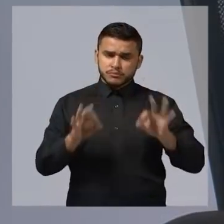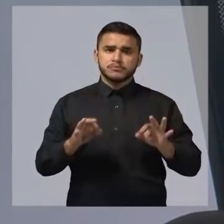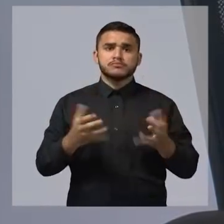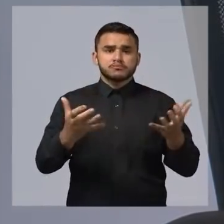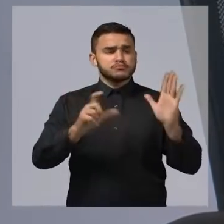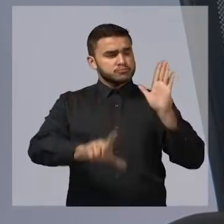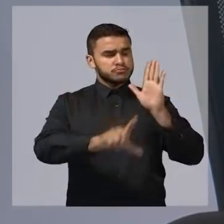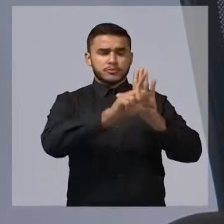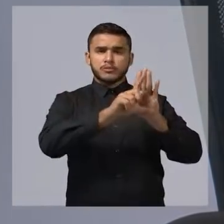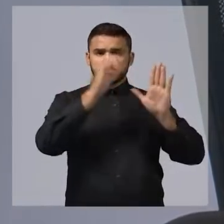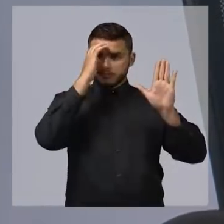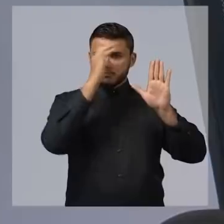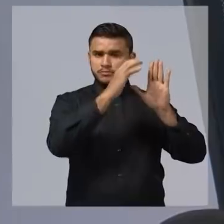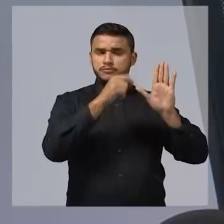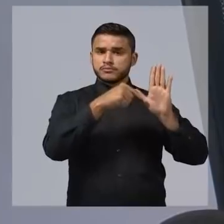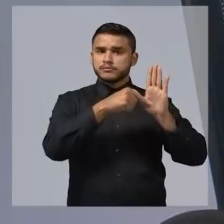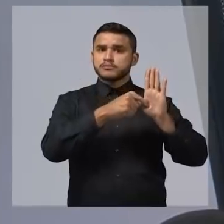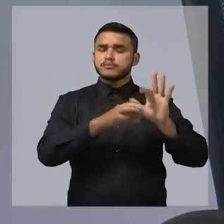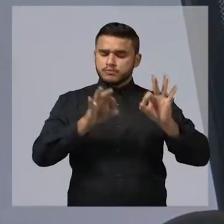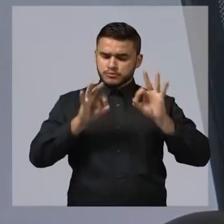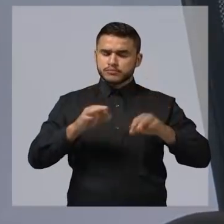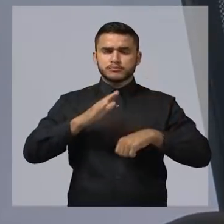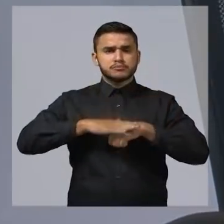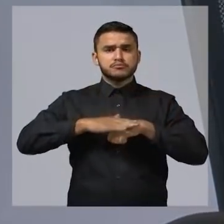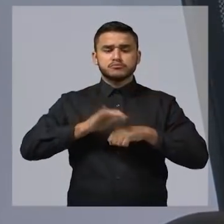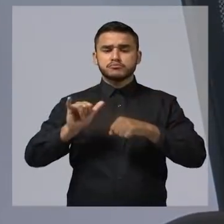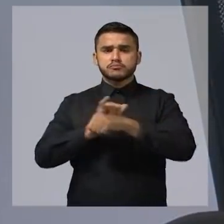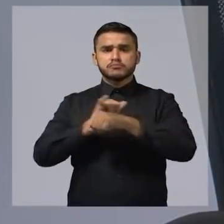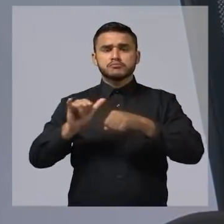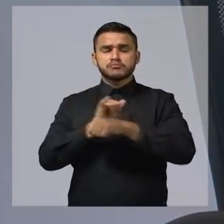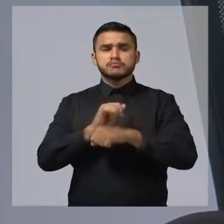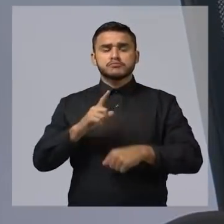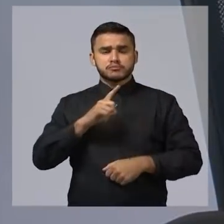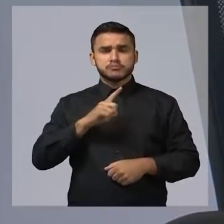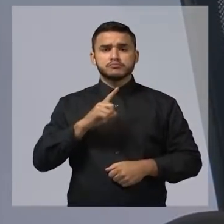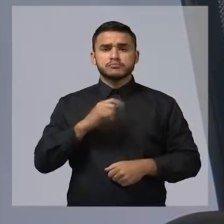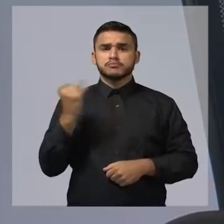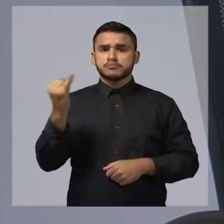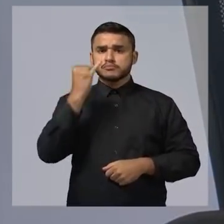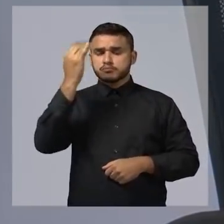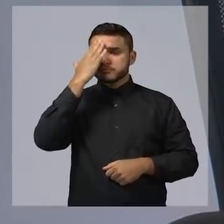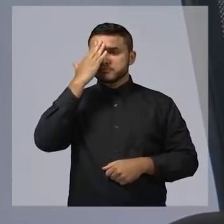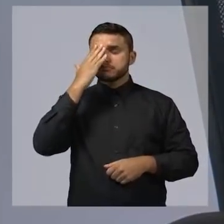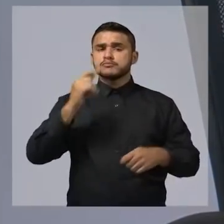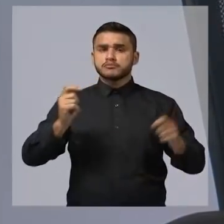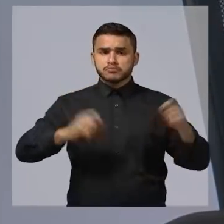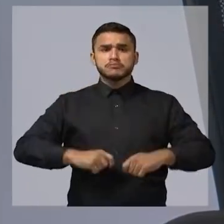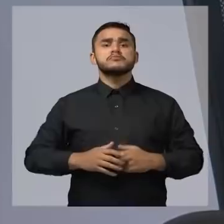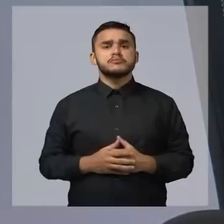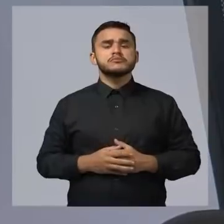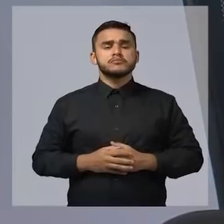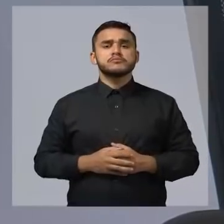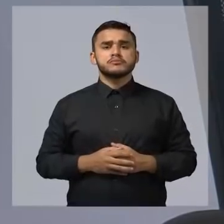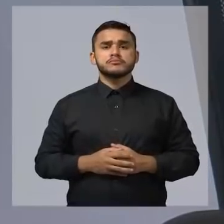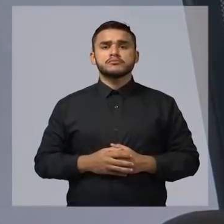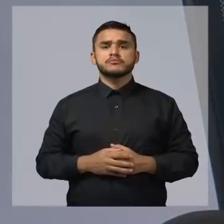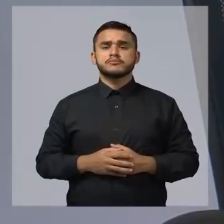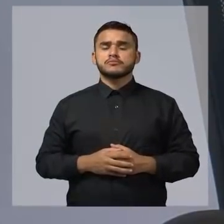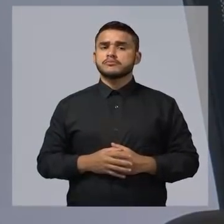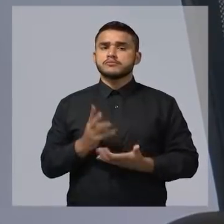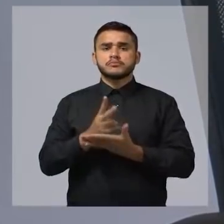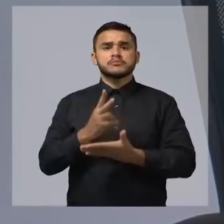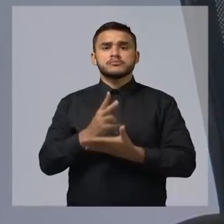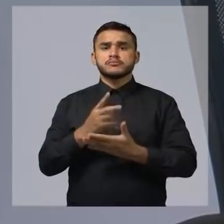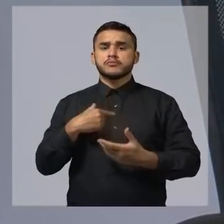lei, implantar doutrina, implantar procedimentos, para a gente poder realmente tornar a